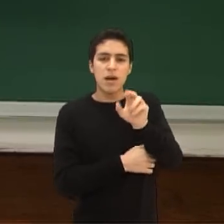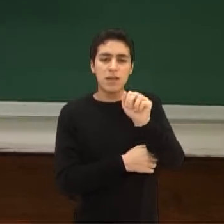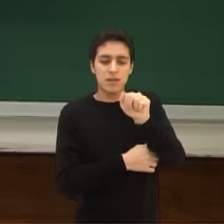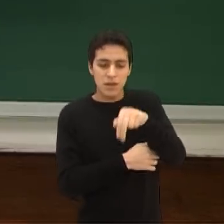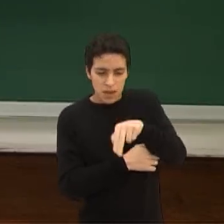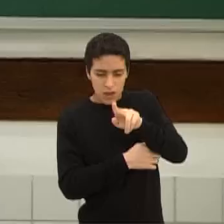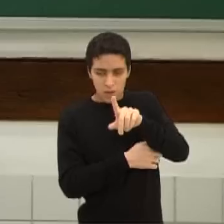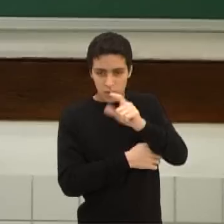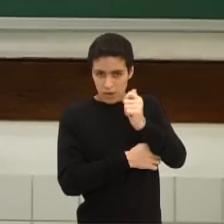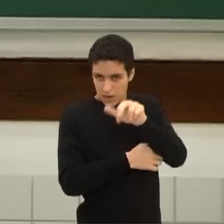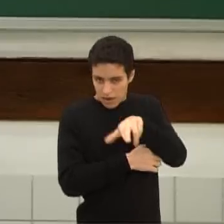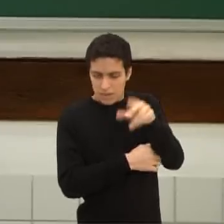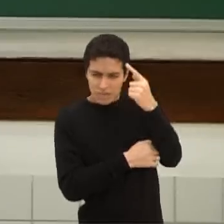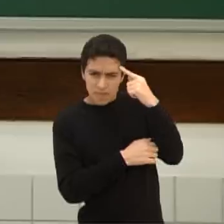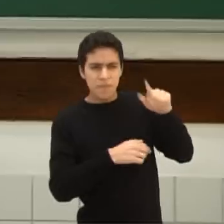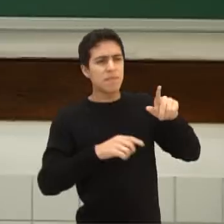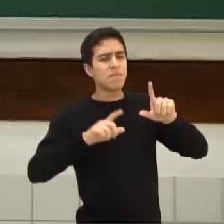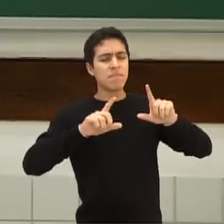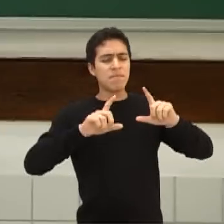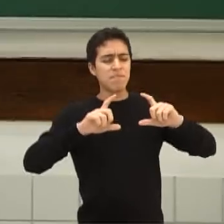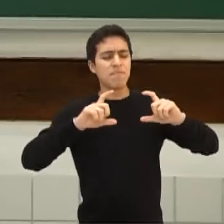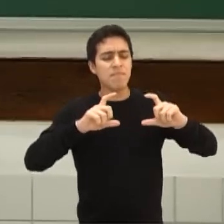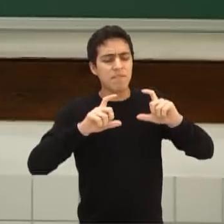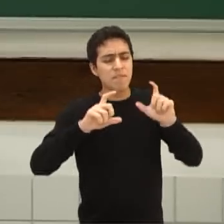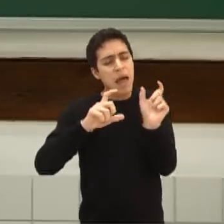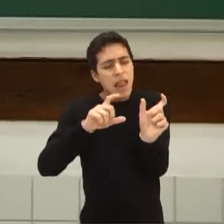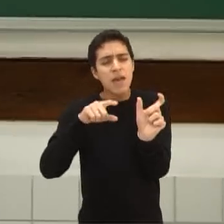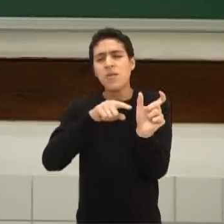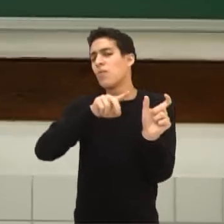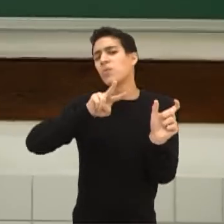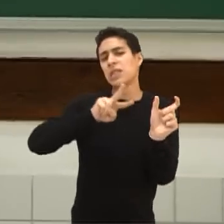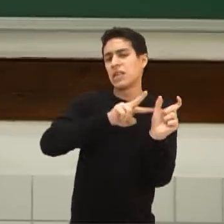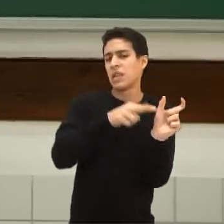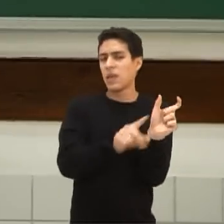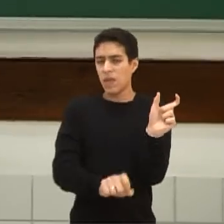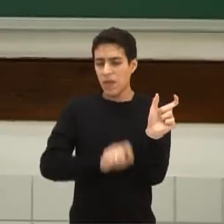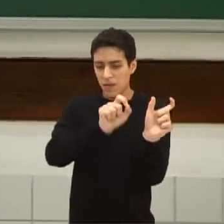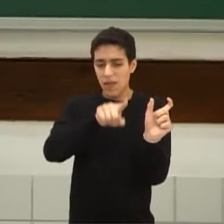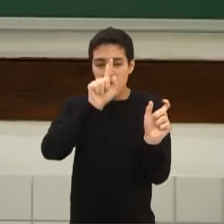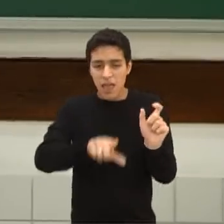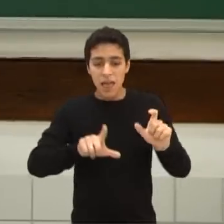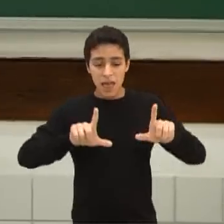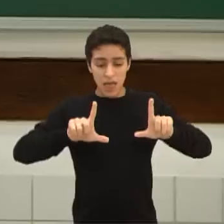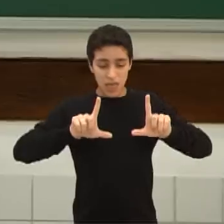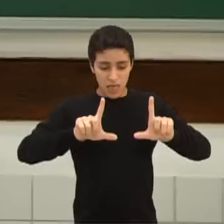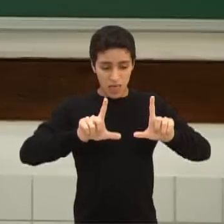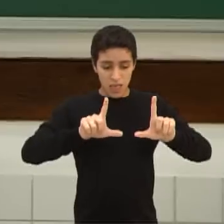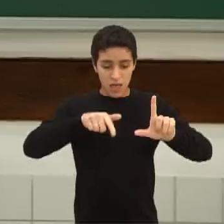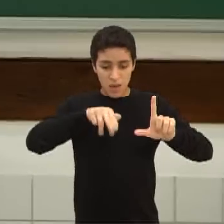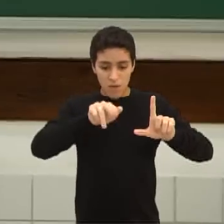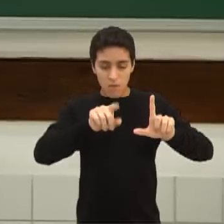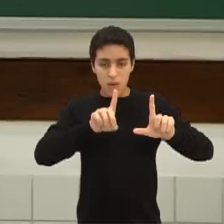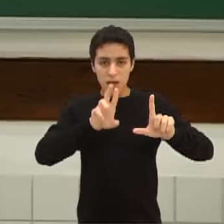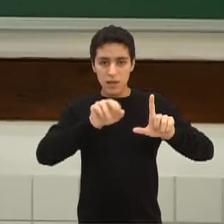quadrangular. A palavra quadrangular, meus queridos, remete ao quê? Quadrangular,